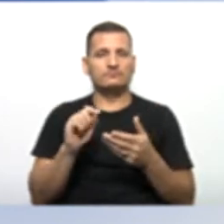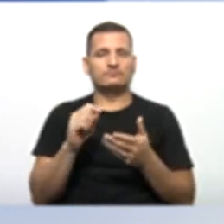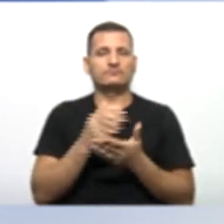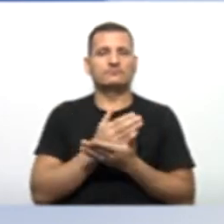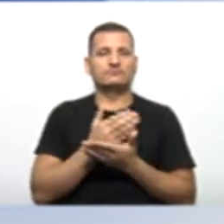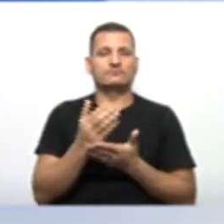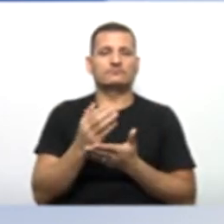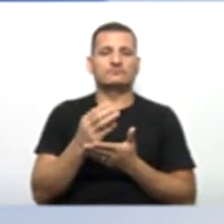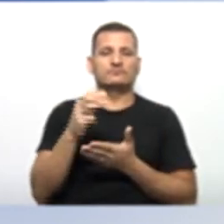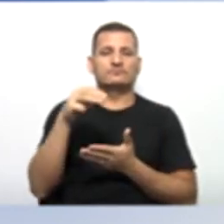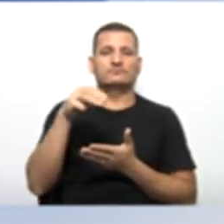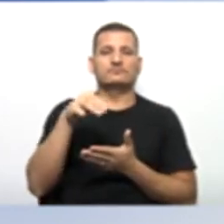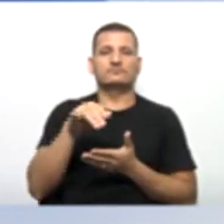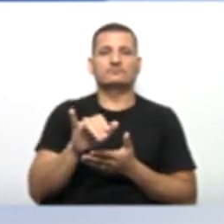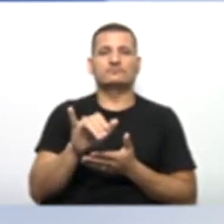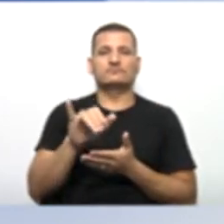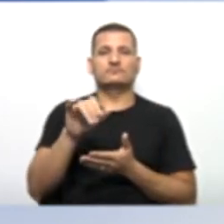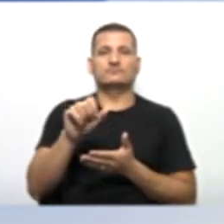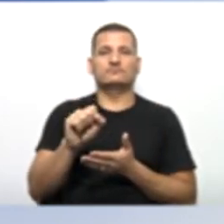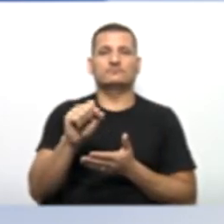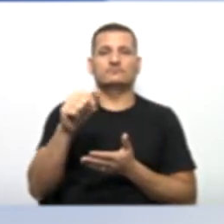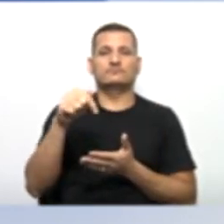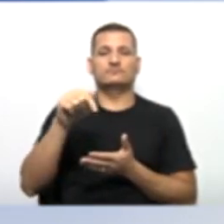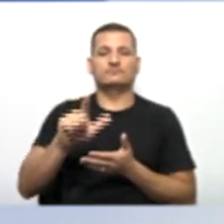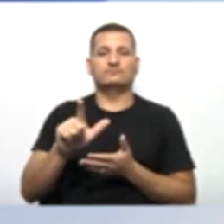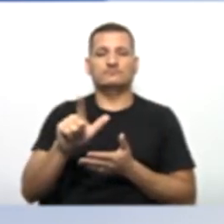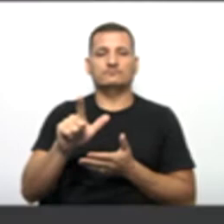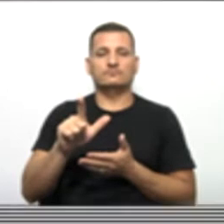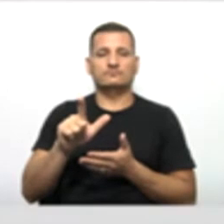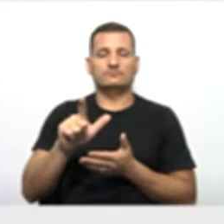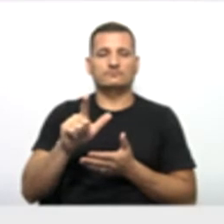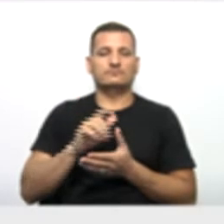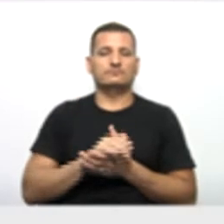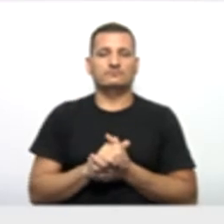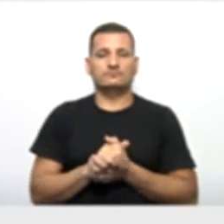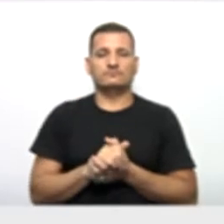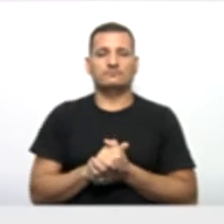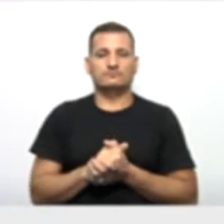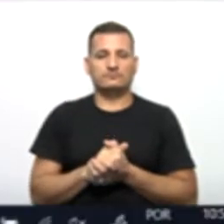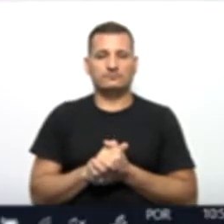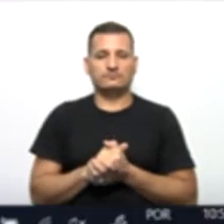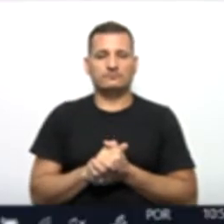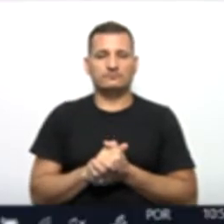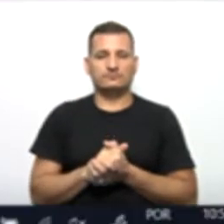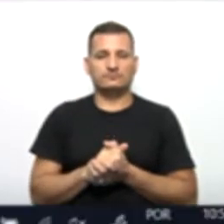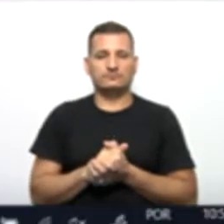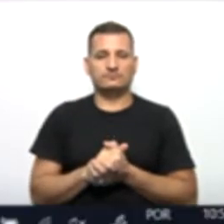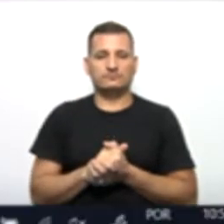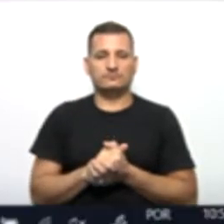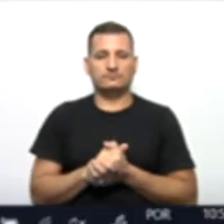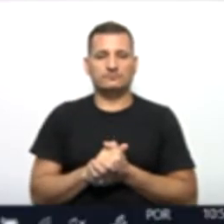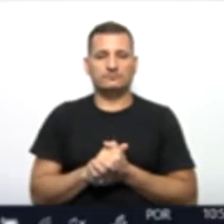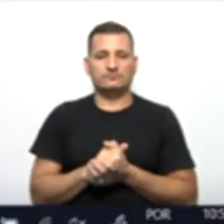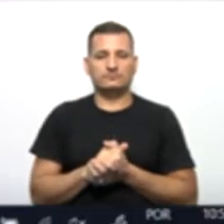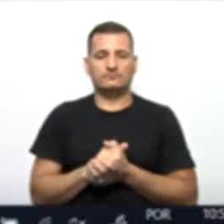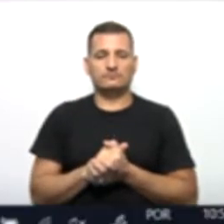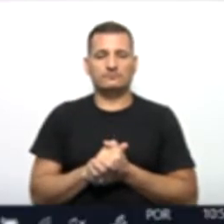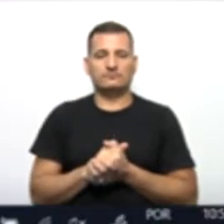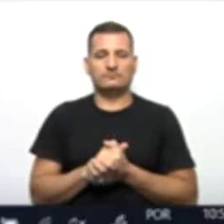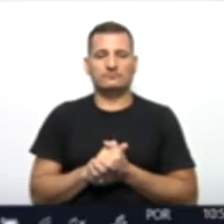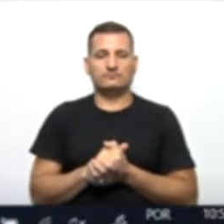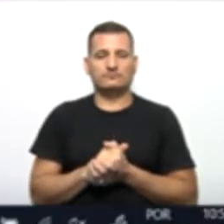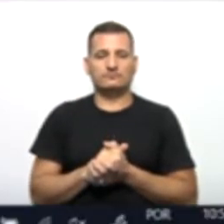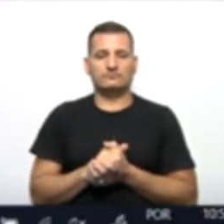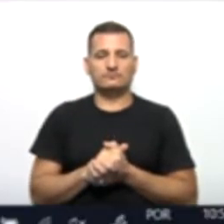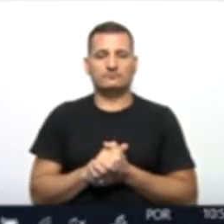o mais kelly workbench vou clicar nele aqui e vai abrir meu ambiente certo nós vamos